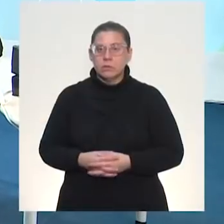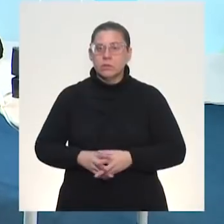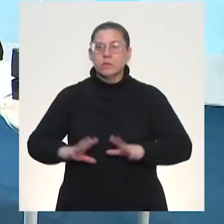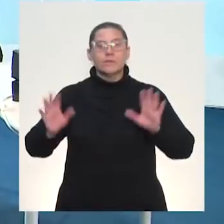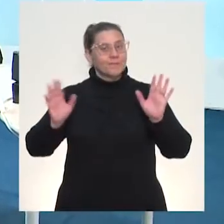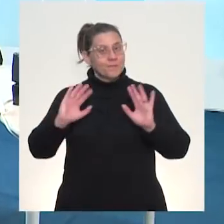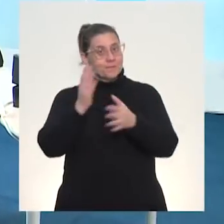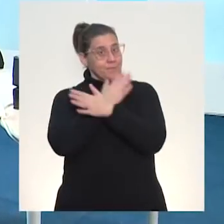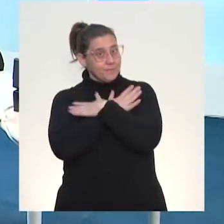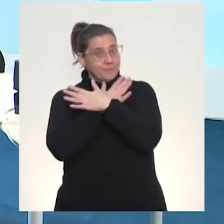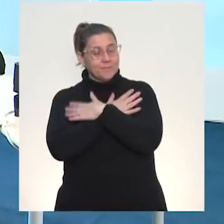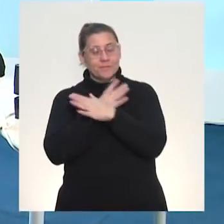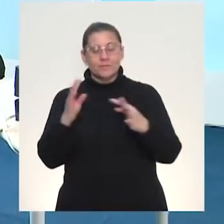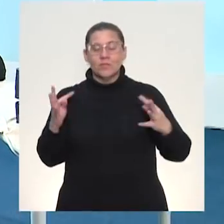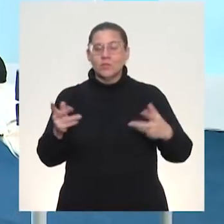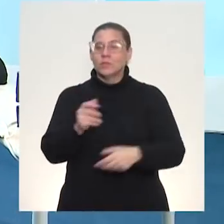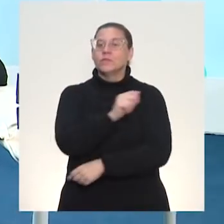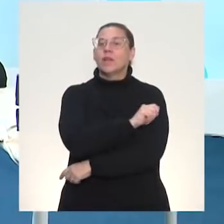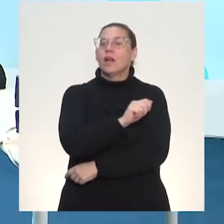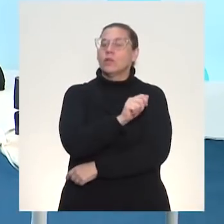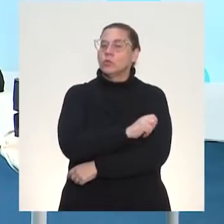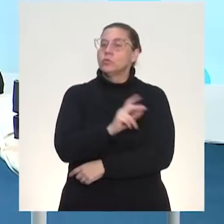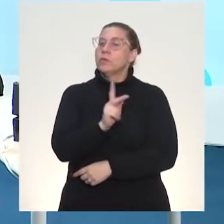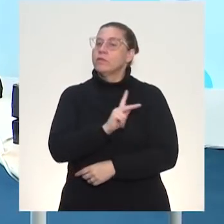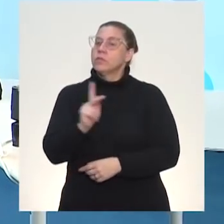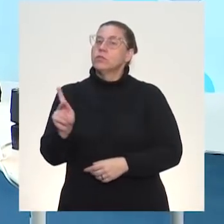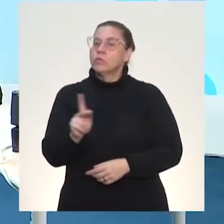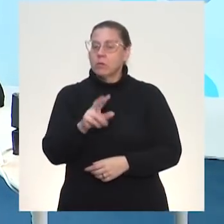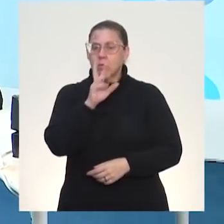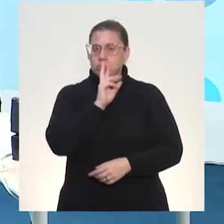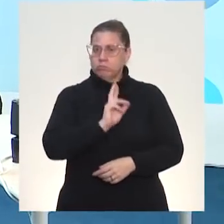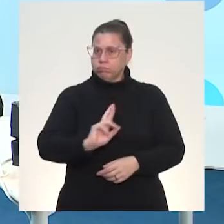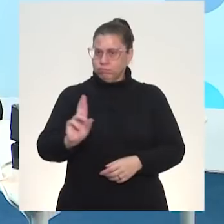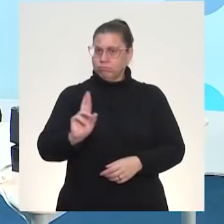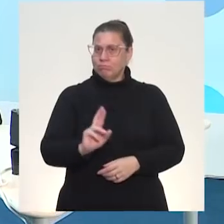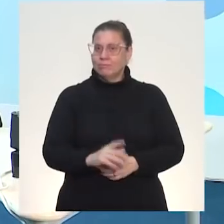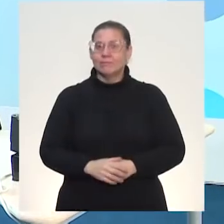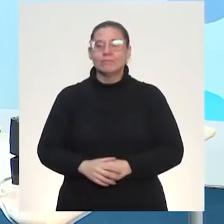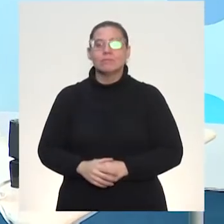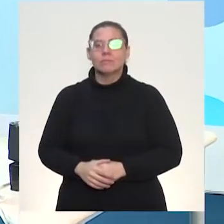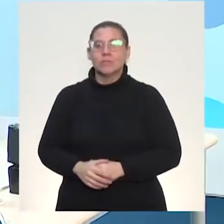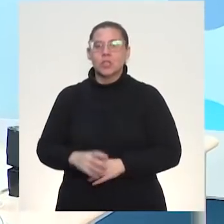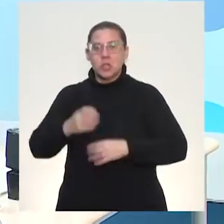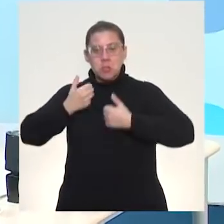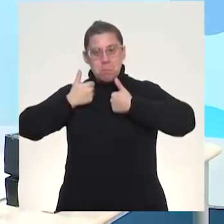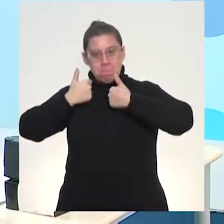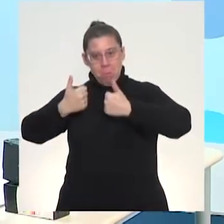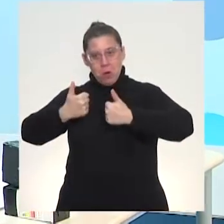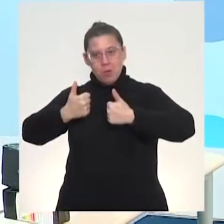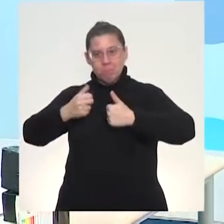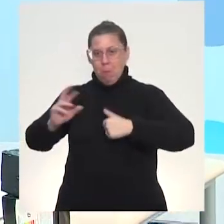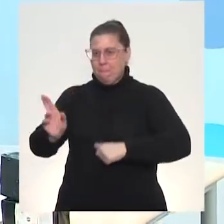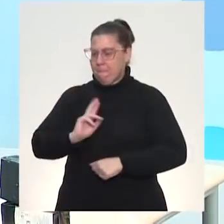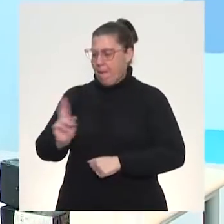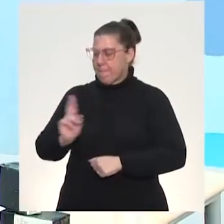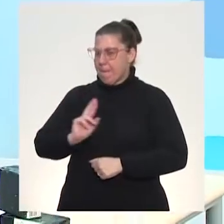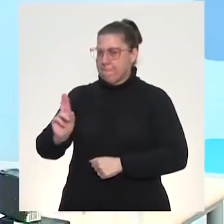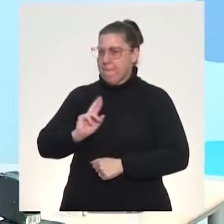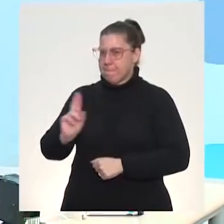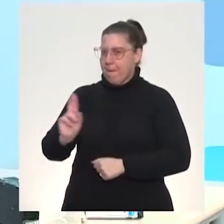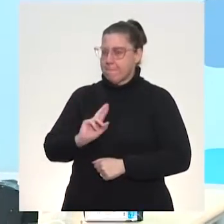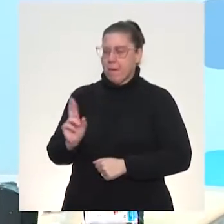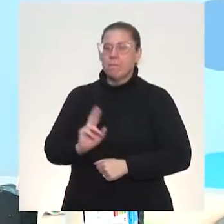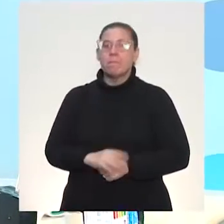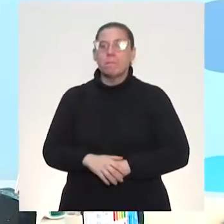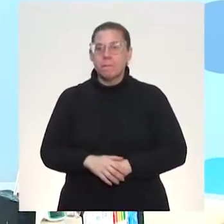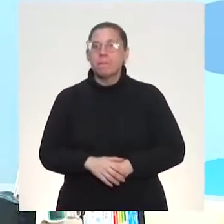Um abraço aí a todos os estudantes, professores, pelas respostas aí aqui, né? Muito boa aqui as respostas. Olha, Jorge, aqui a galera já